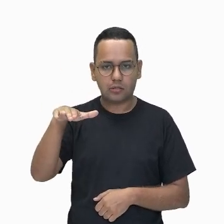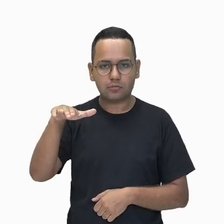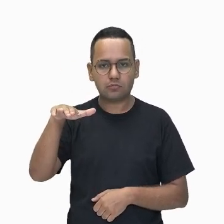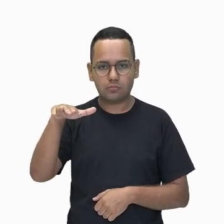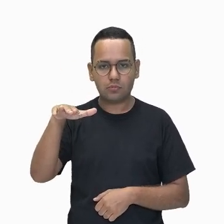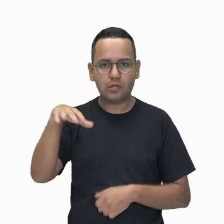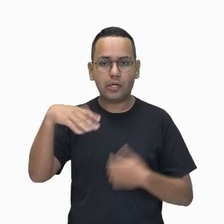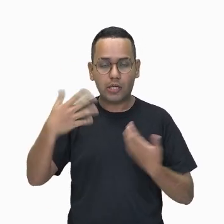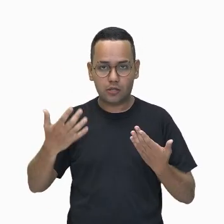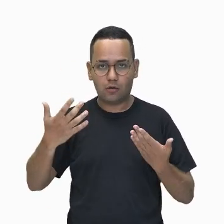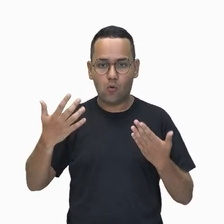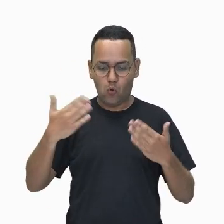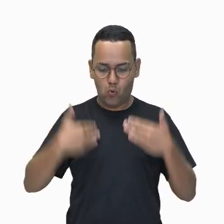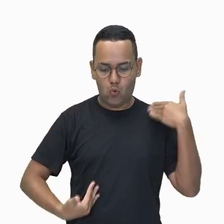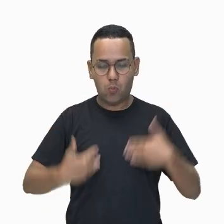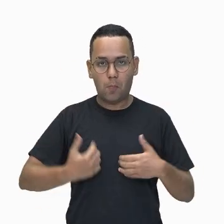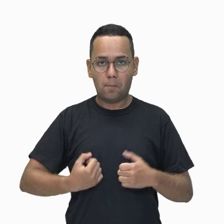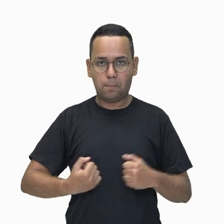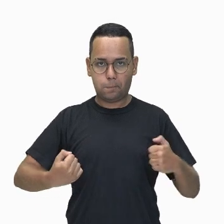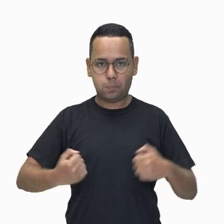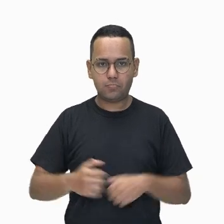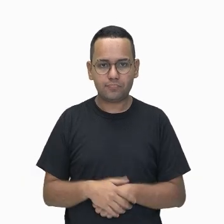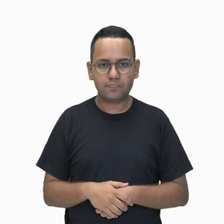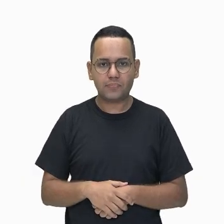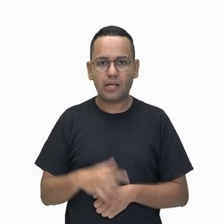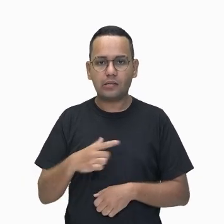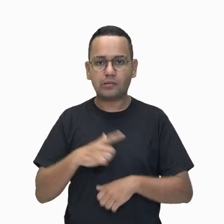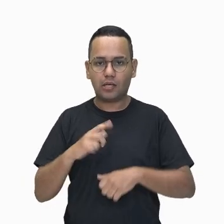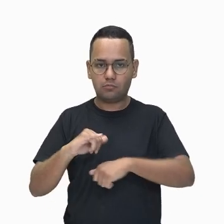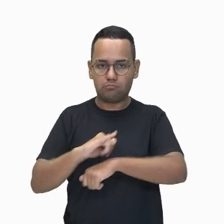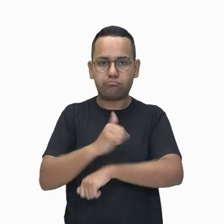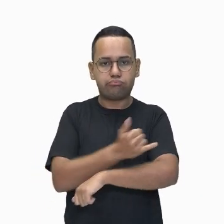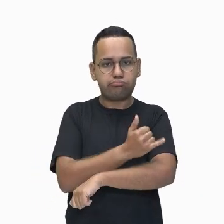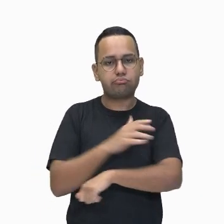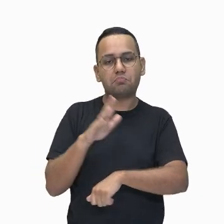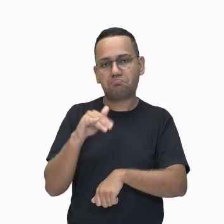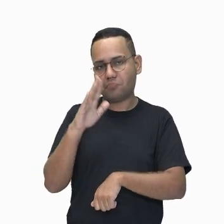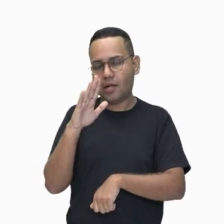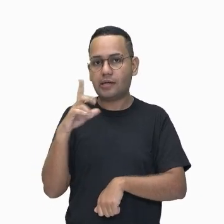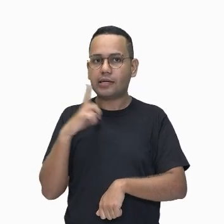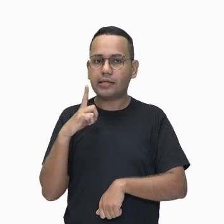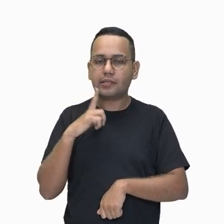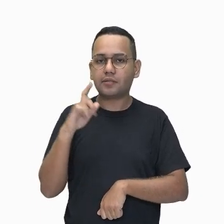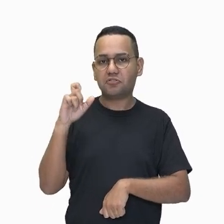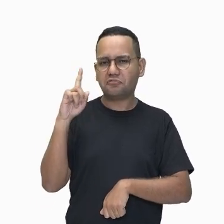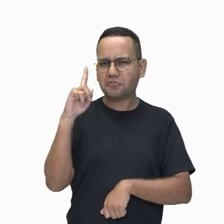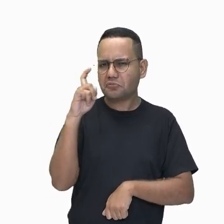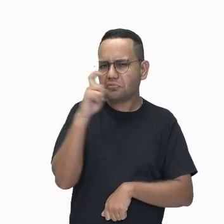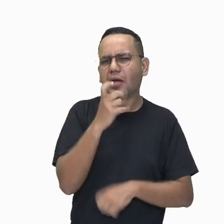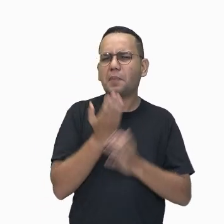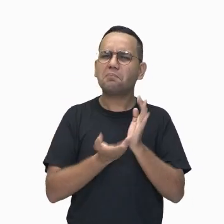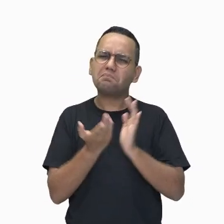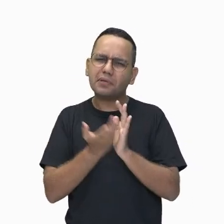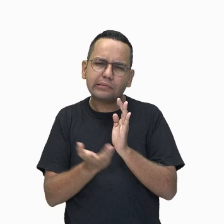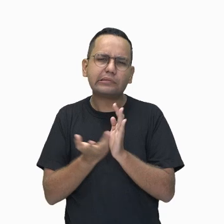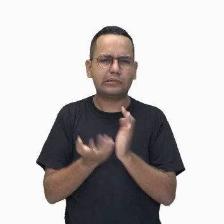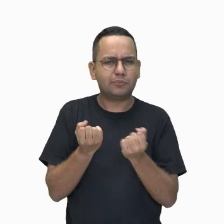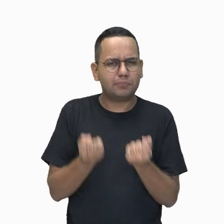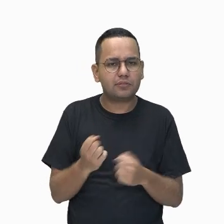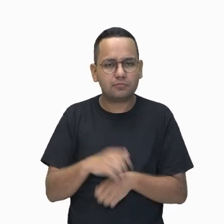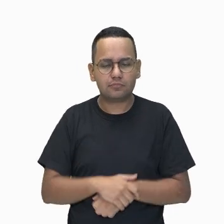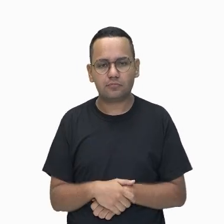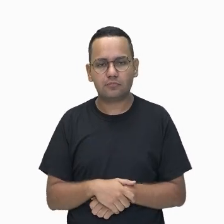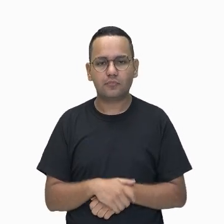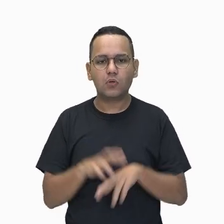corpo é mais largo, tem o percentual de gordura mais elevado e dificuldade para perder peso. Em contrapartida, na maioria